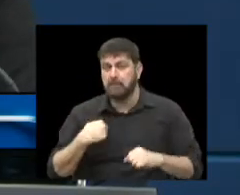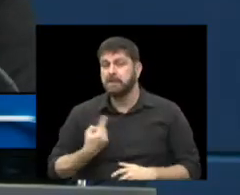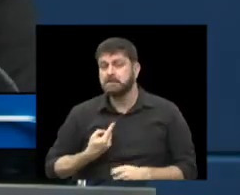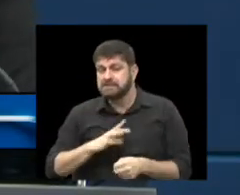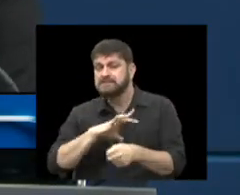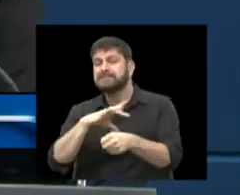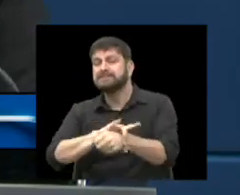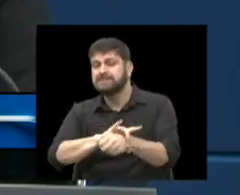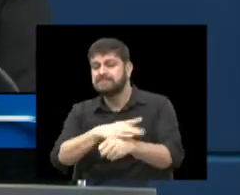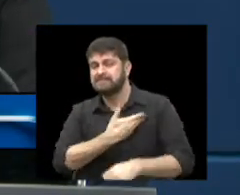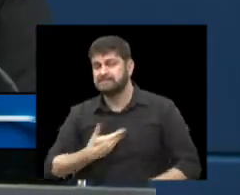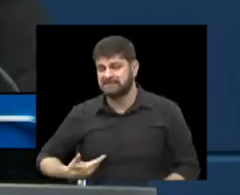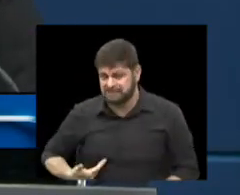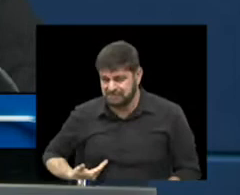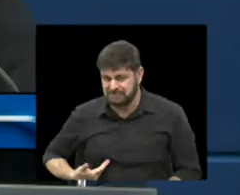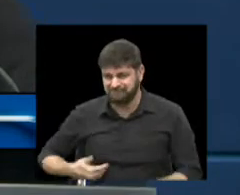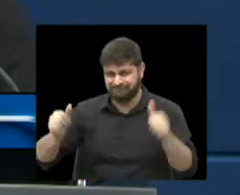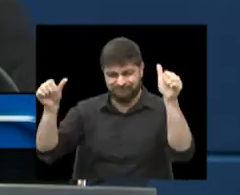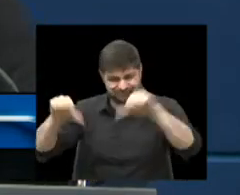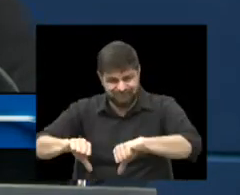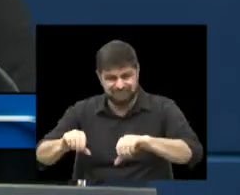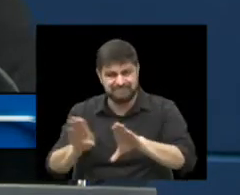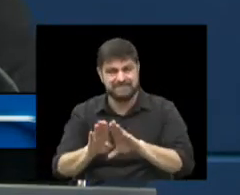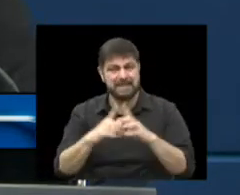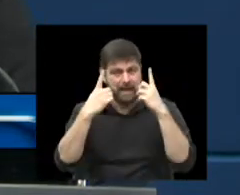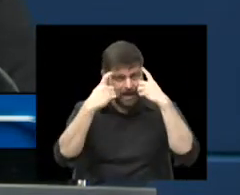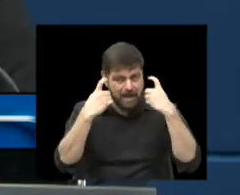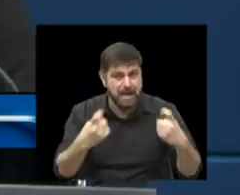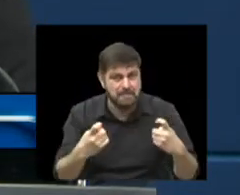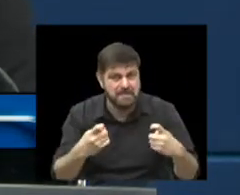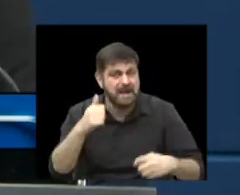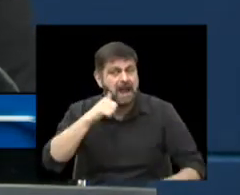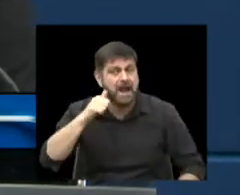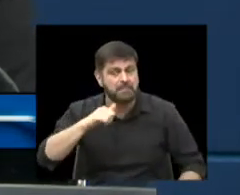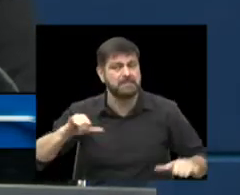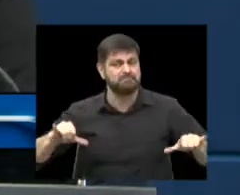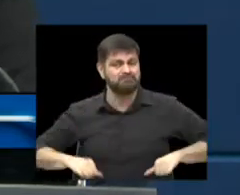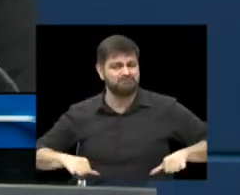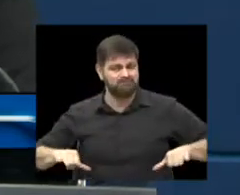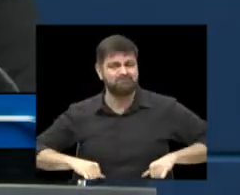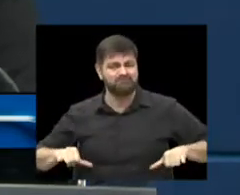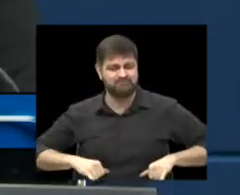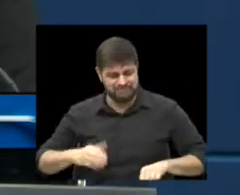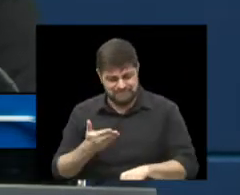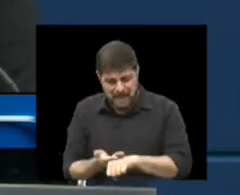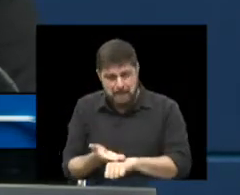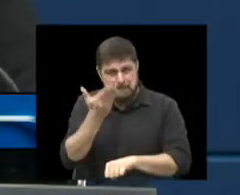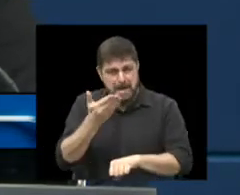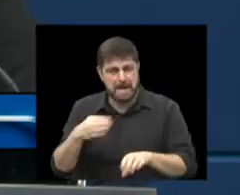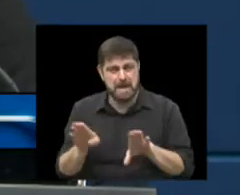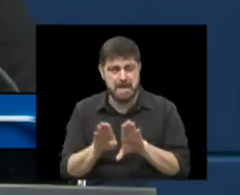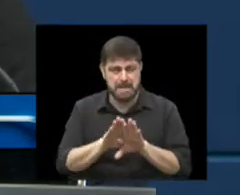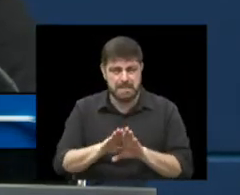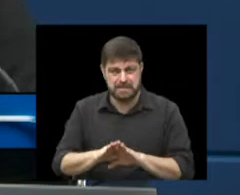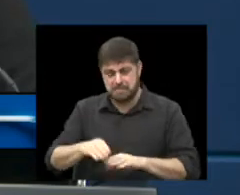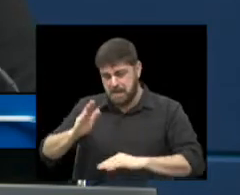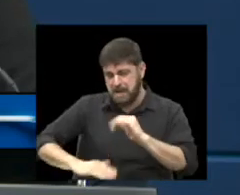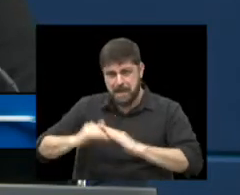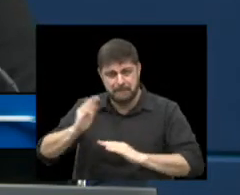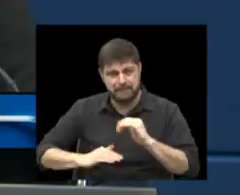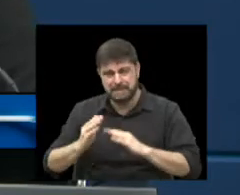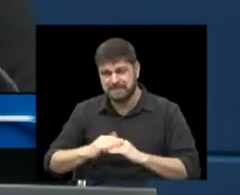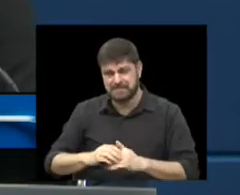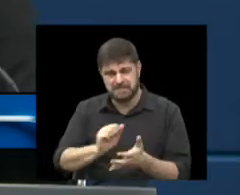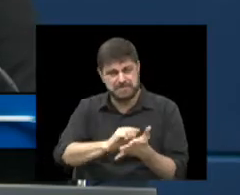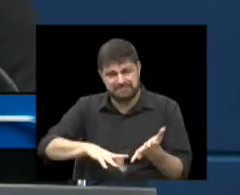segurança pública, vai trazer implicações para a violência contra a mulher e vai trazer implicações seríssimas para várias atividades na